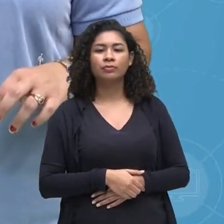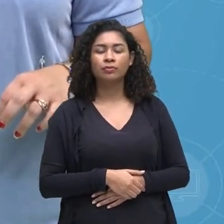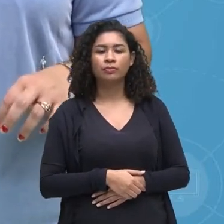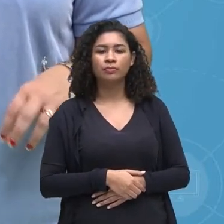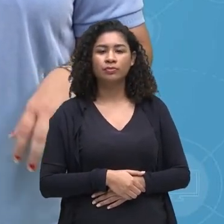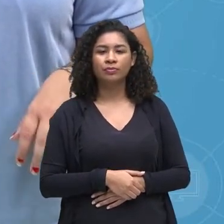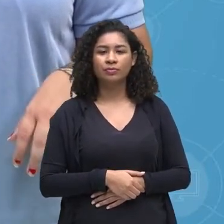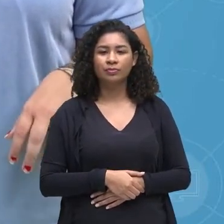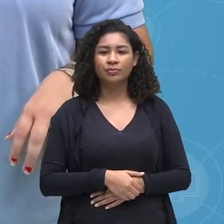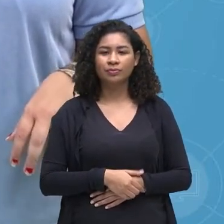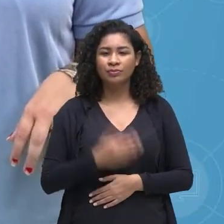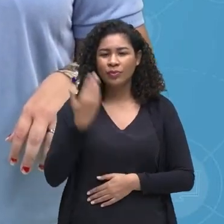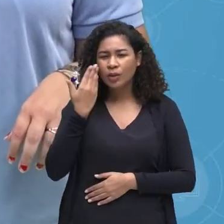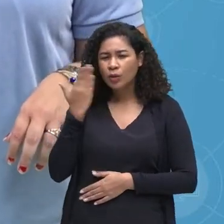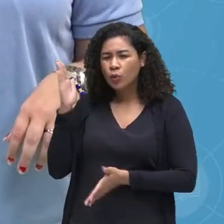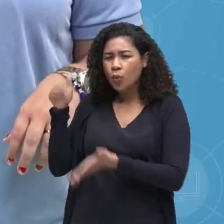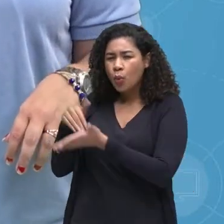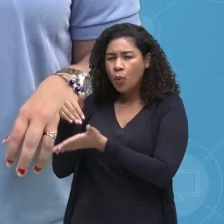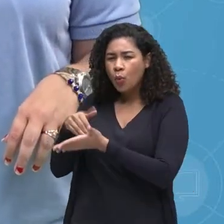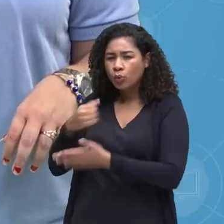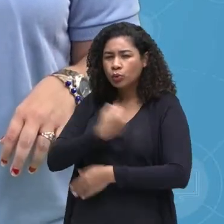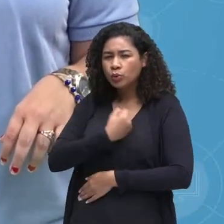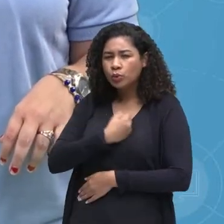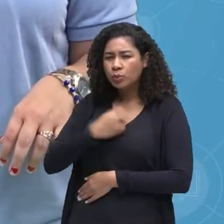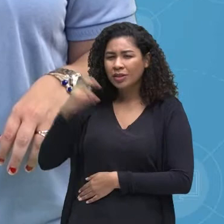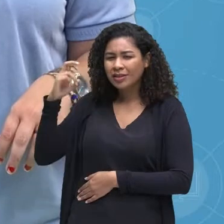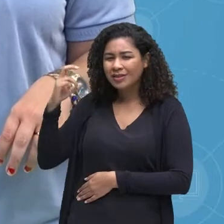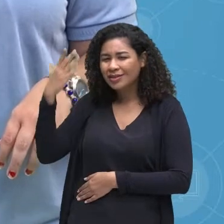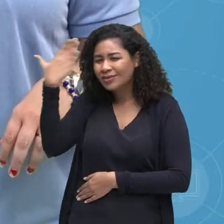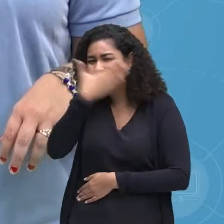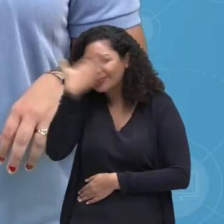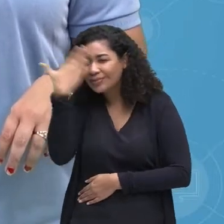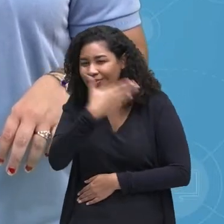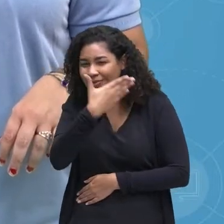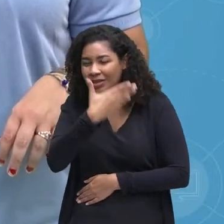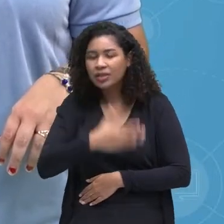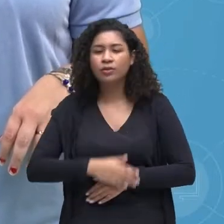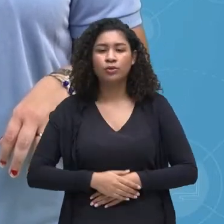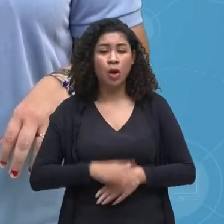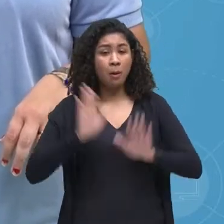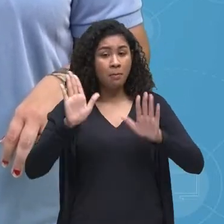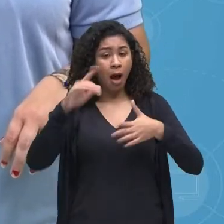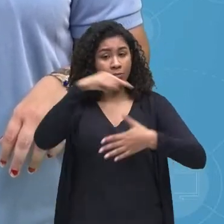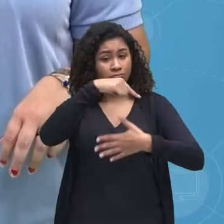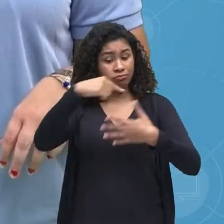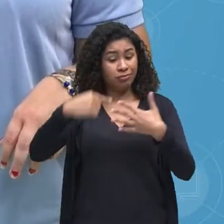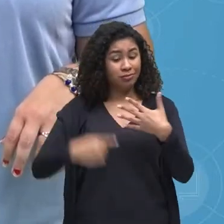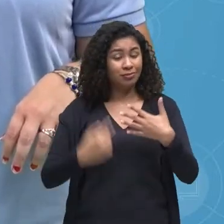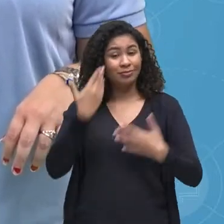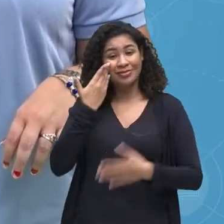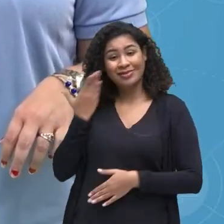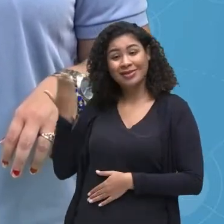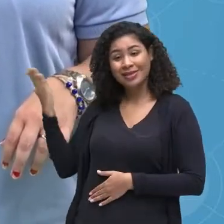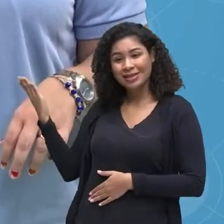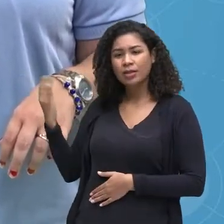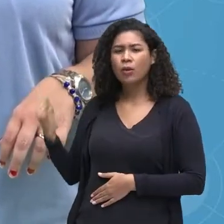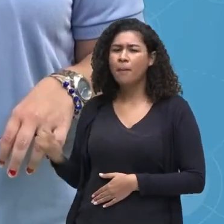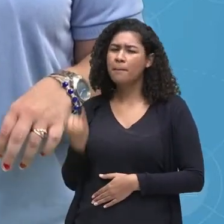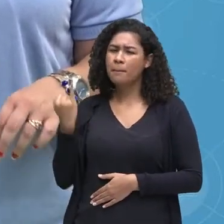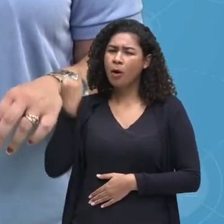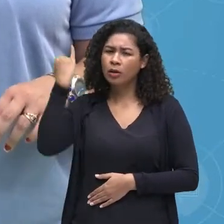e o último eu não estou conseguindo ver. Não estou conseguindo ver o último. Mas esses são os 5 R's. Desculpa,